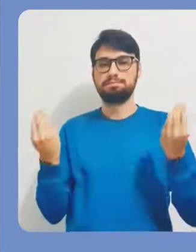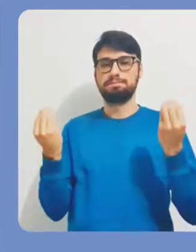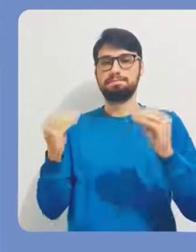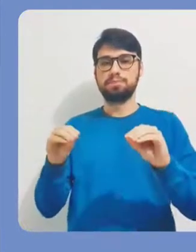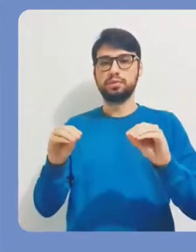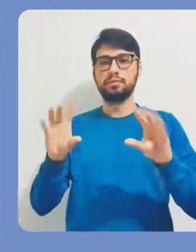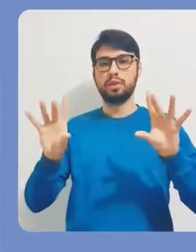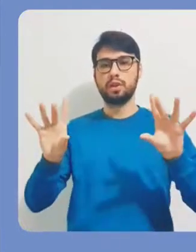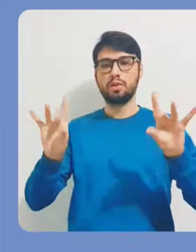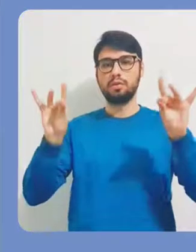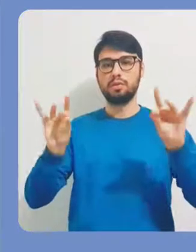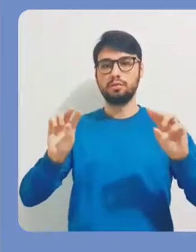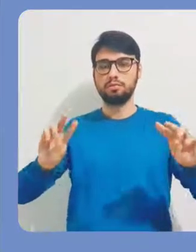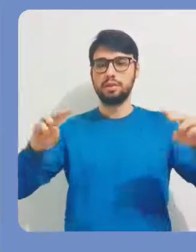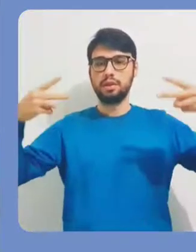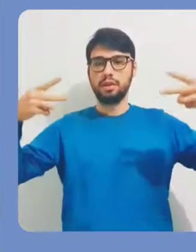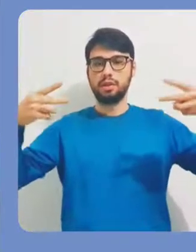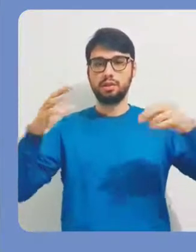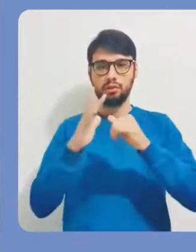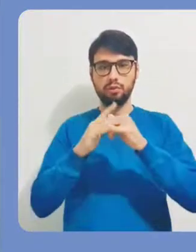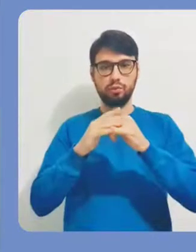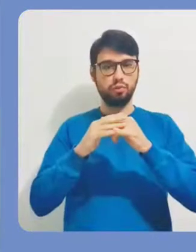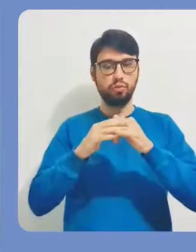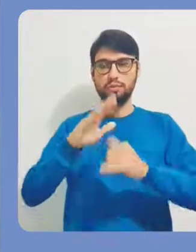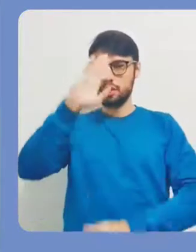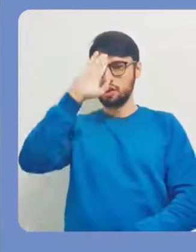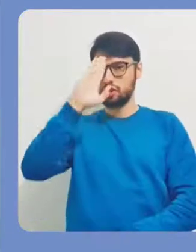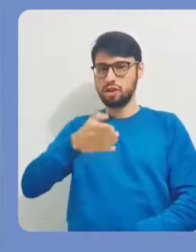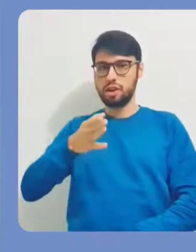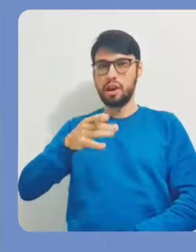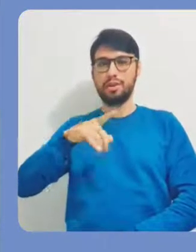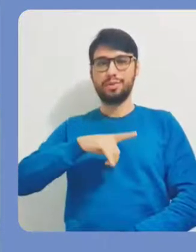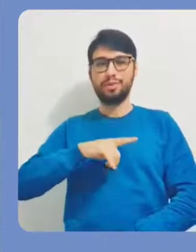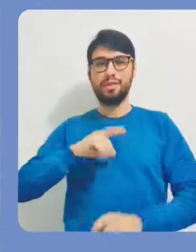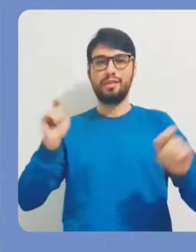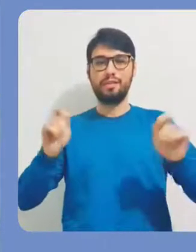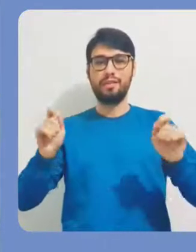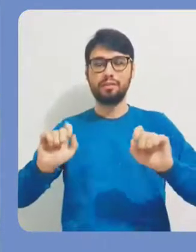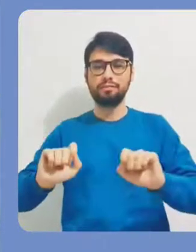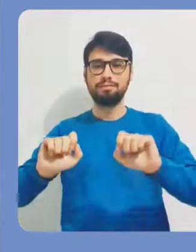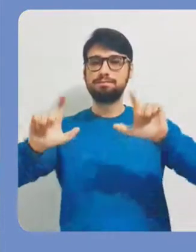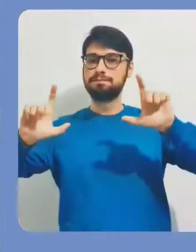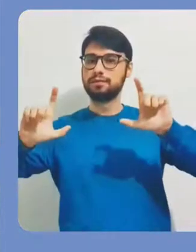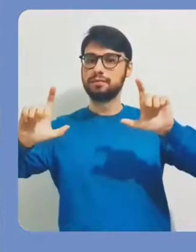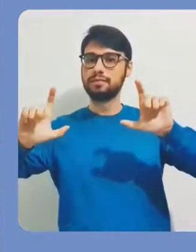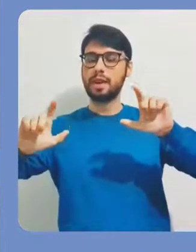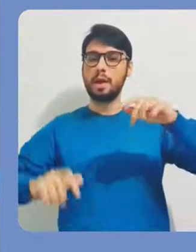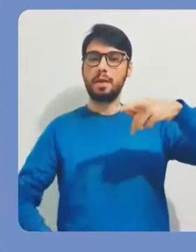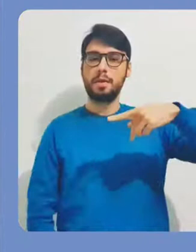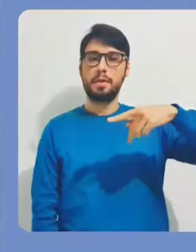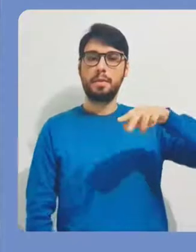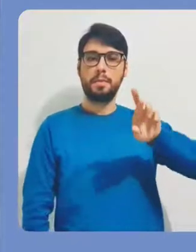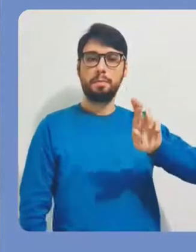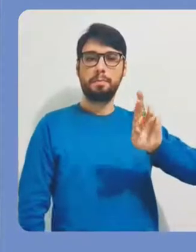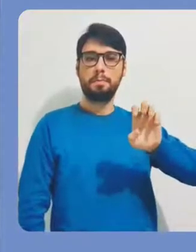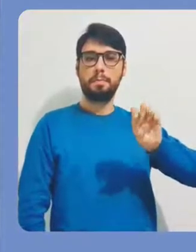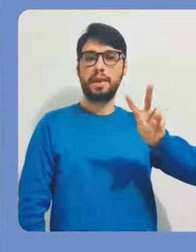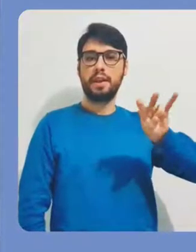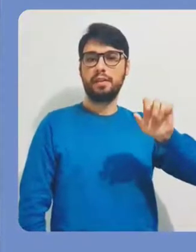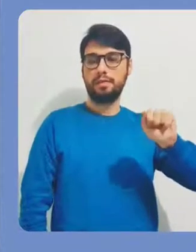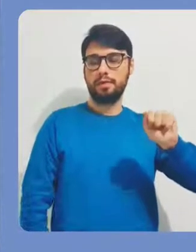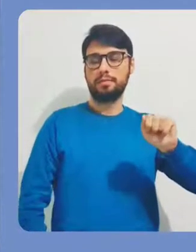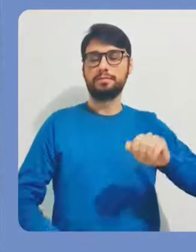Então, aqui como exemplo, eu colei um link de um vídeo do YouTube. Vejam que já vai aparecer uma prévia,